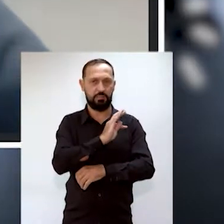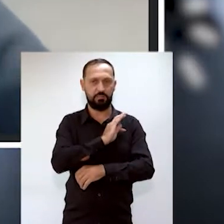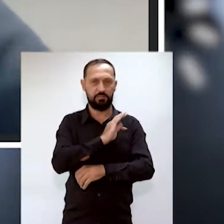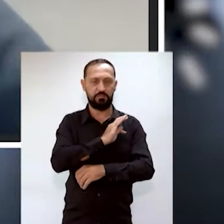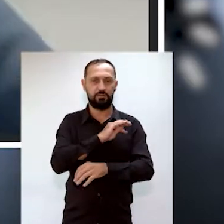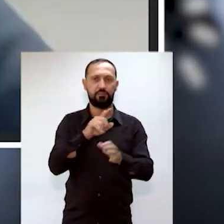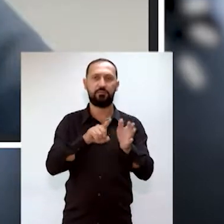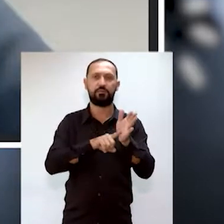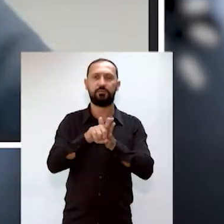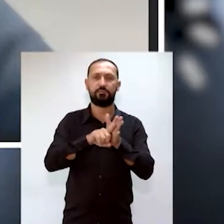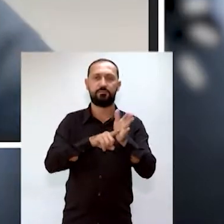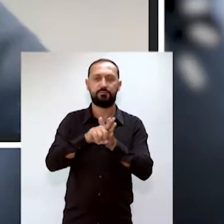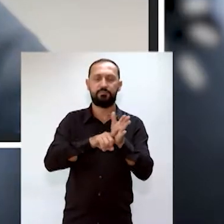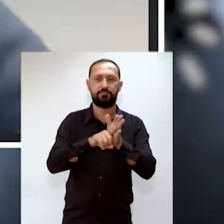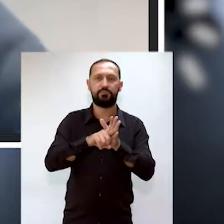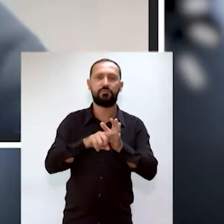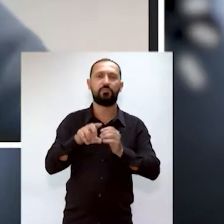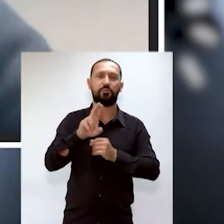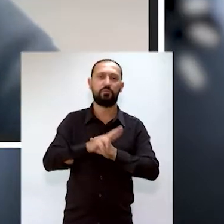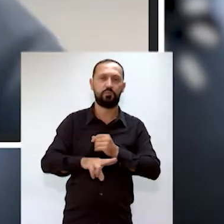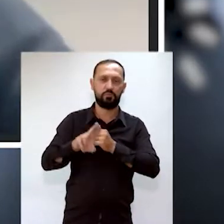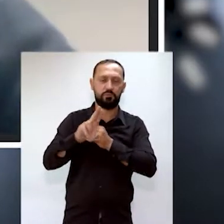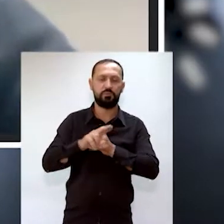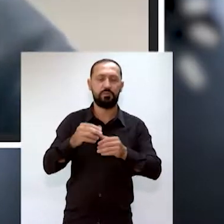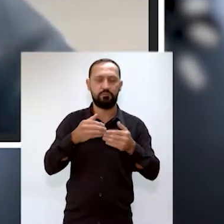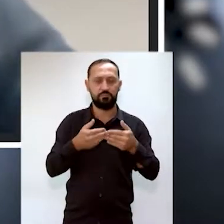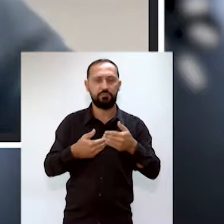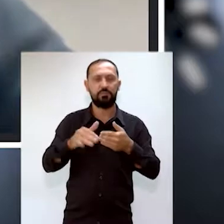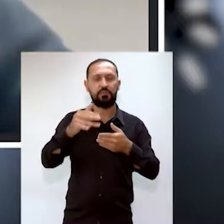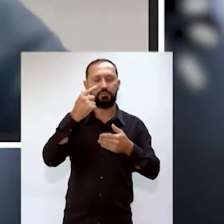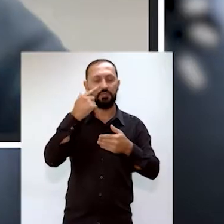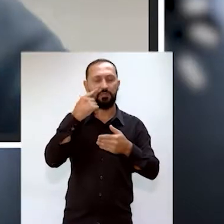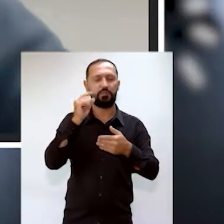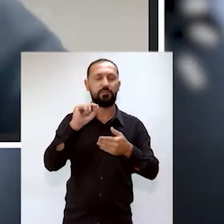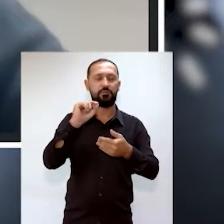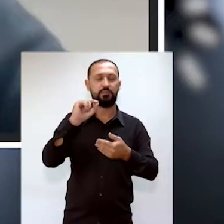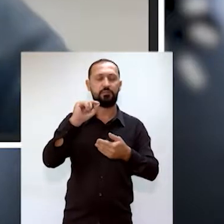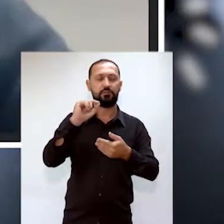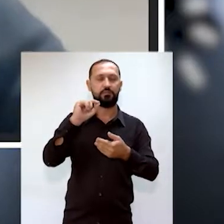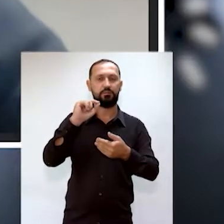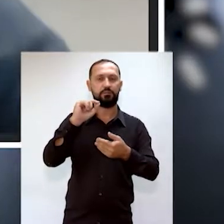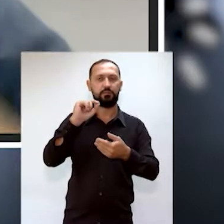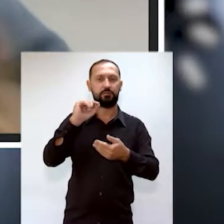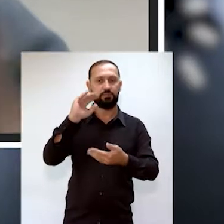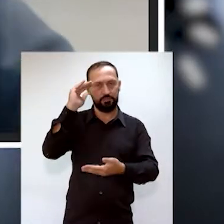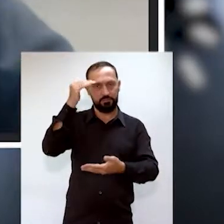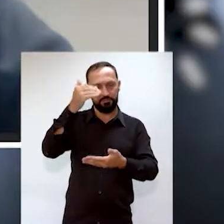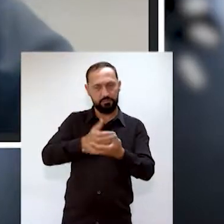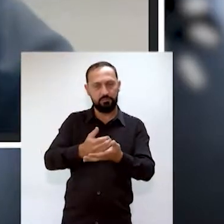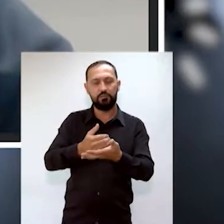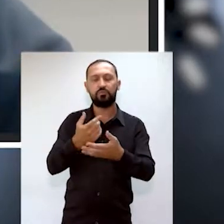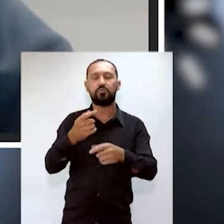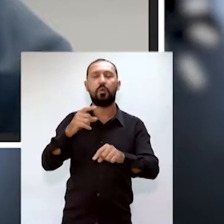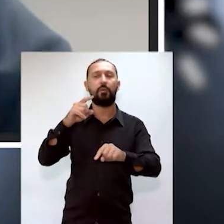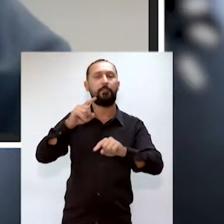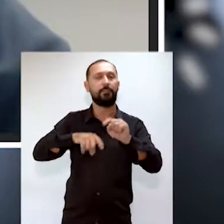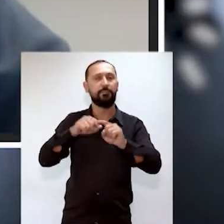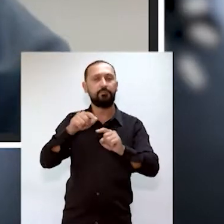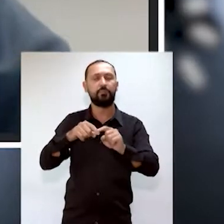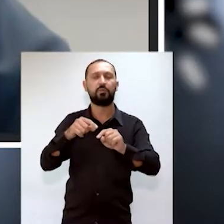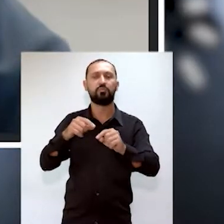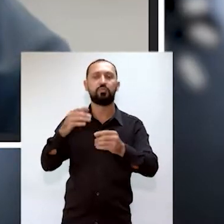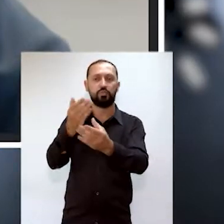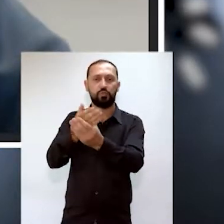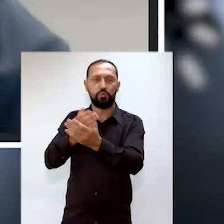pesquisa utilizada no decorrer da dissertação foi a de análise documental por